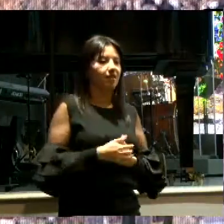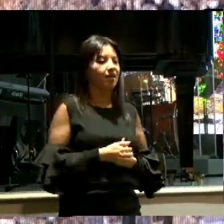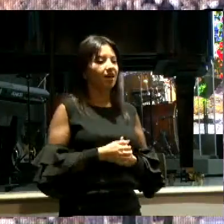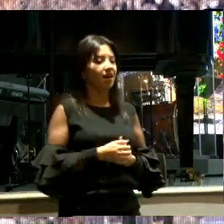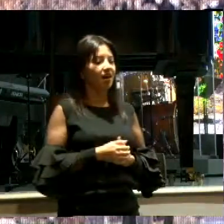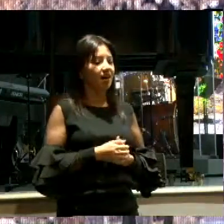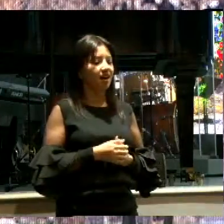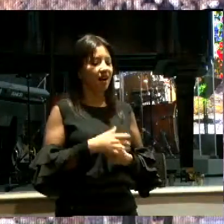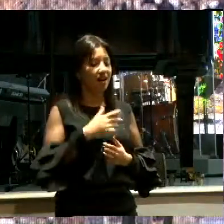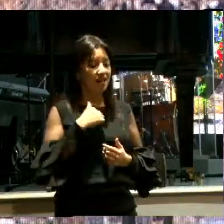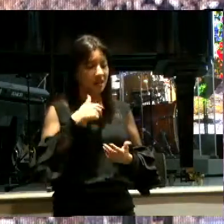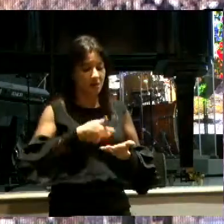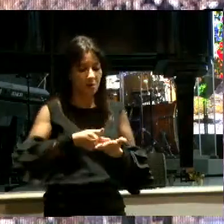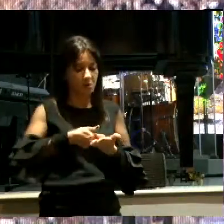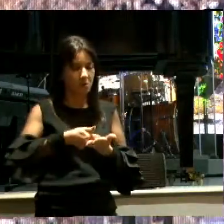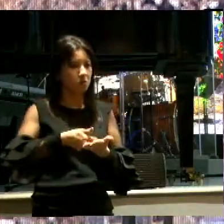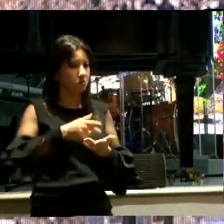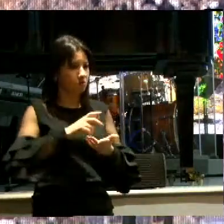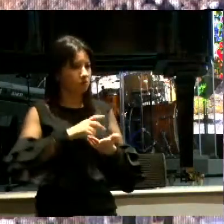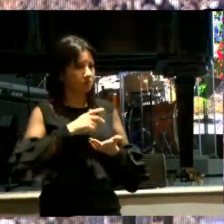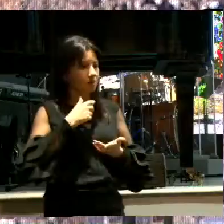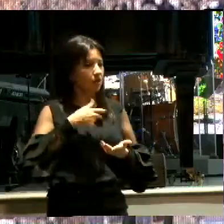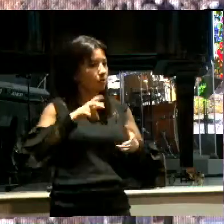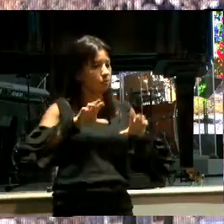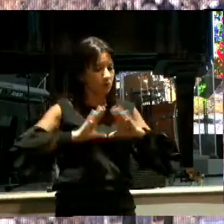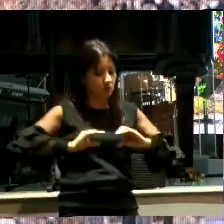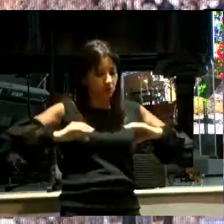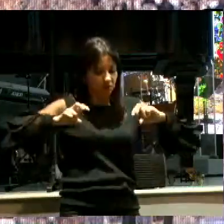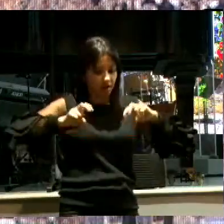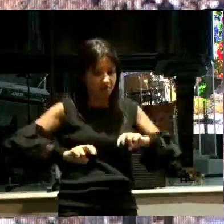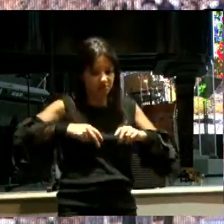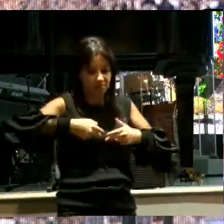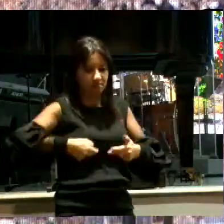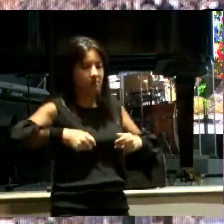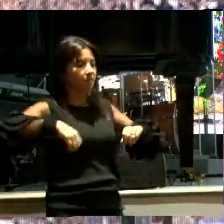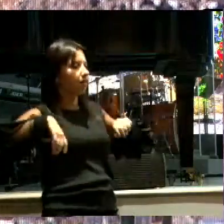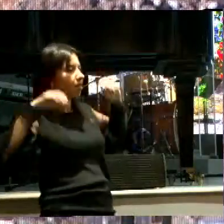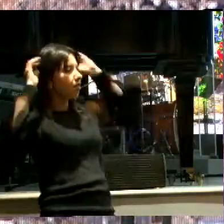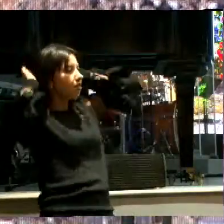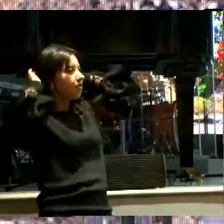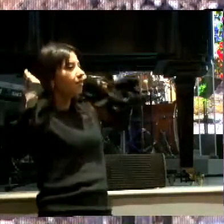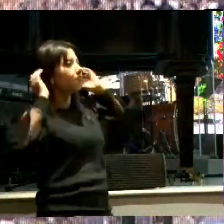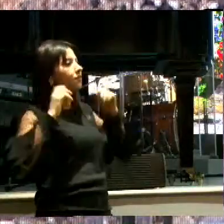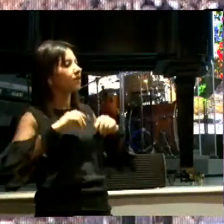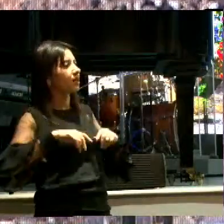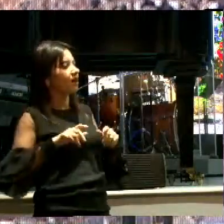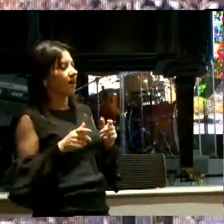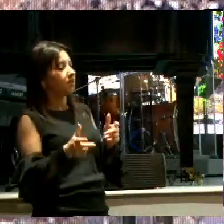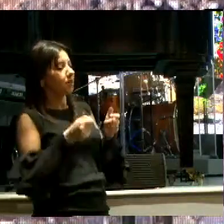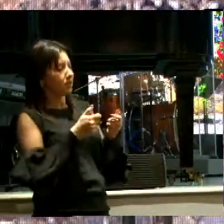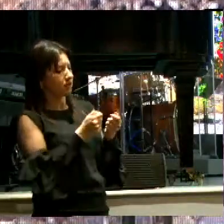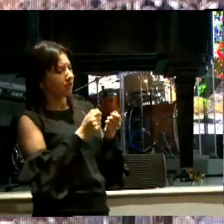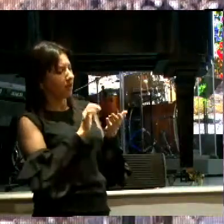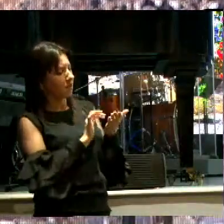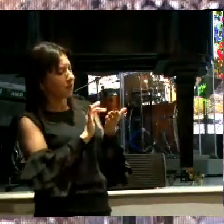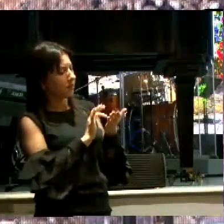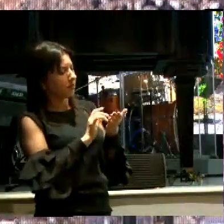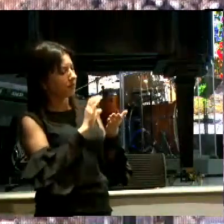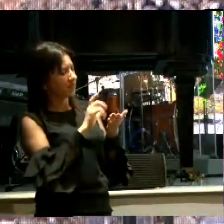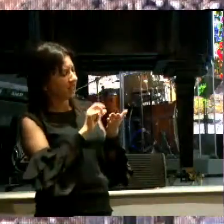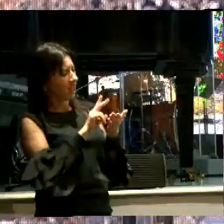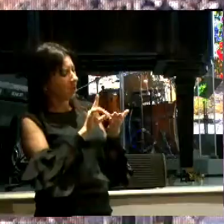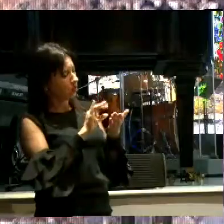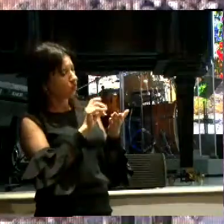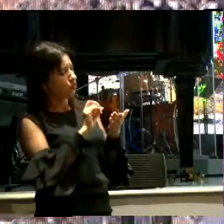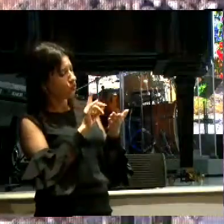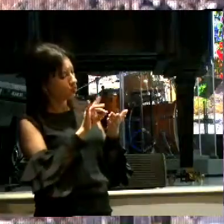esparramada no sofá, eu digitei PR. Cláudio Duarte. Eu falei: que é isso? Eu falei: gente do céu, que